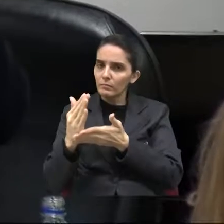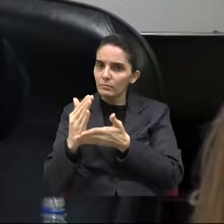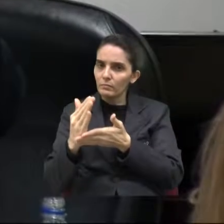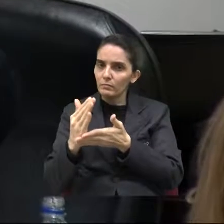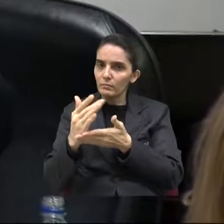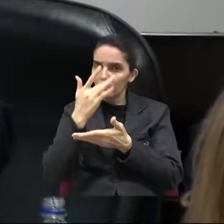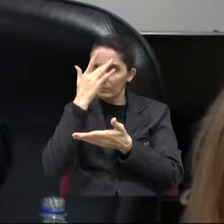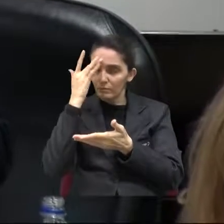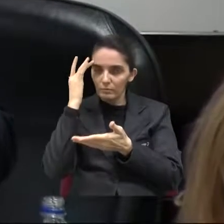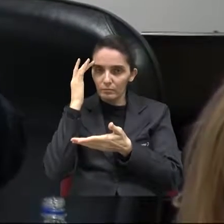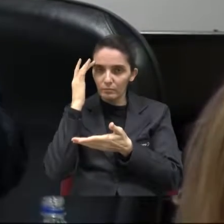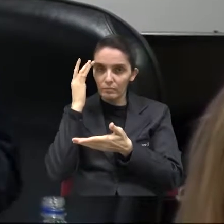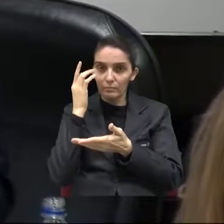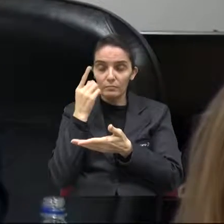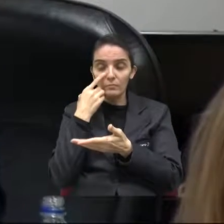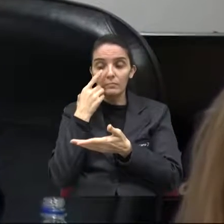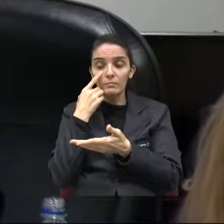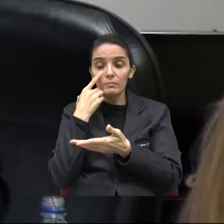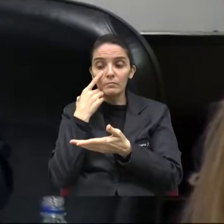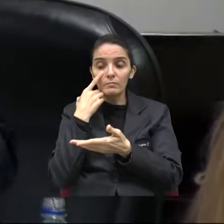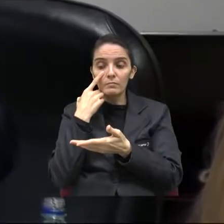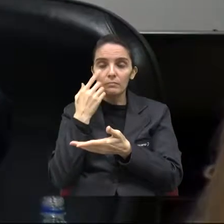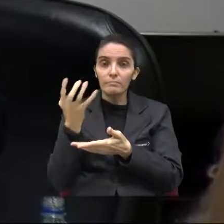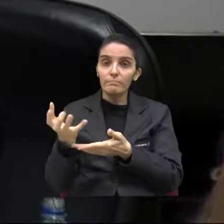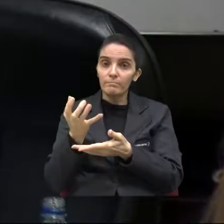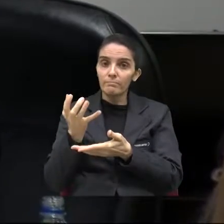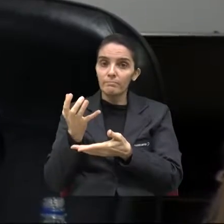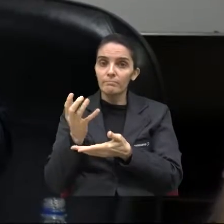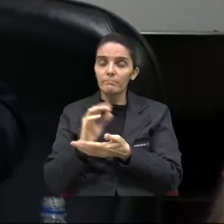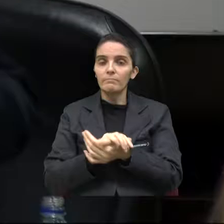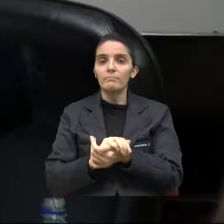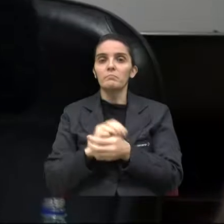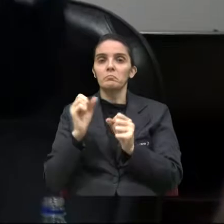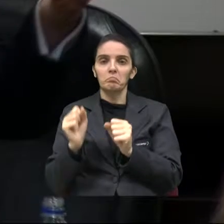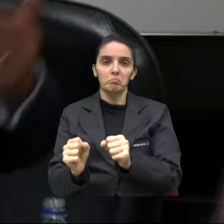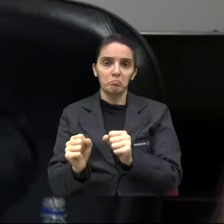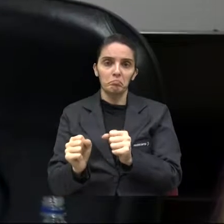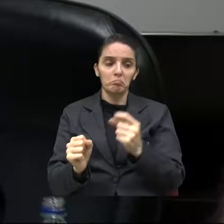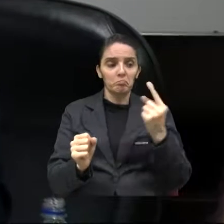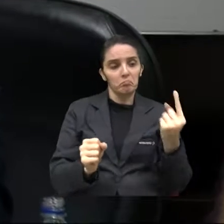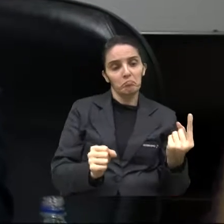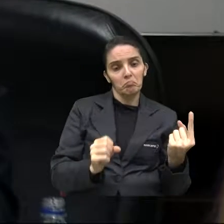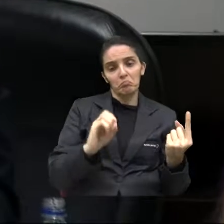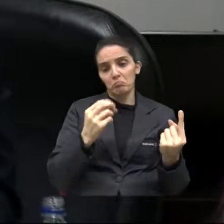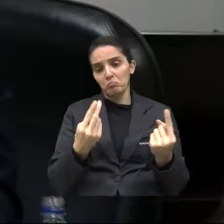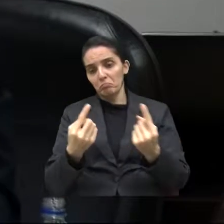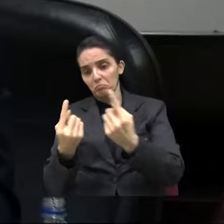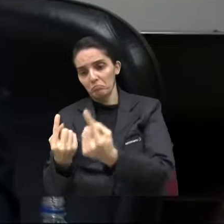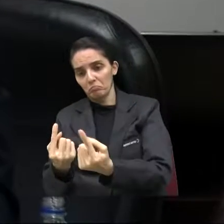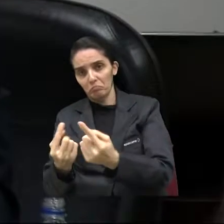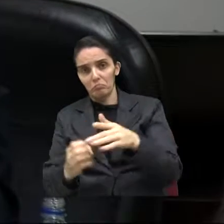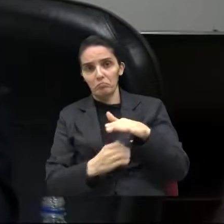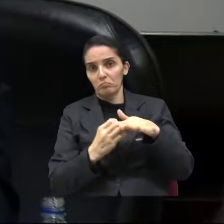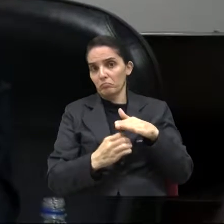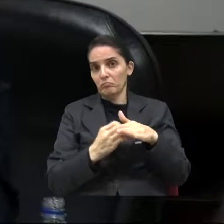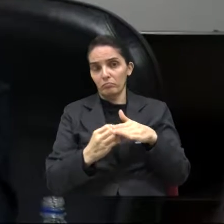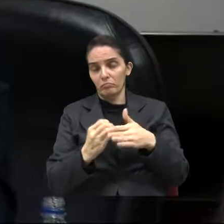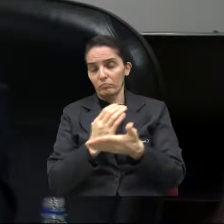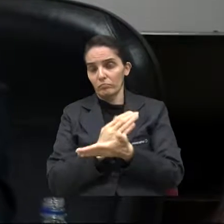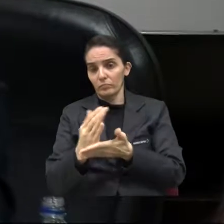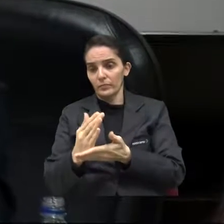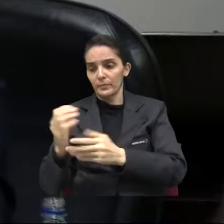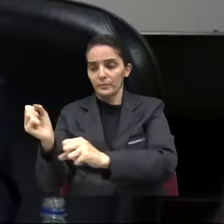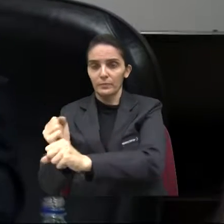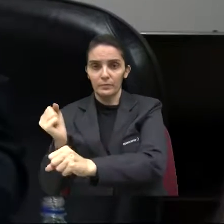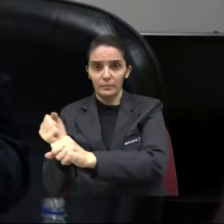investidores se interessarem por aquela área. Pode ser esse investidor ou pode ser outro também que venha